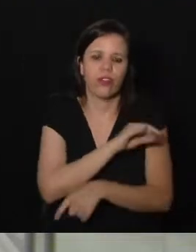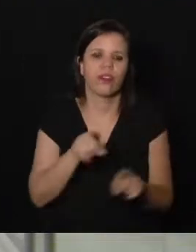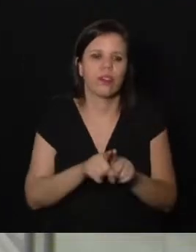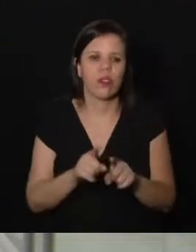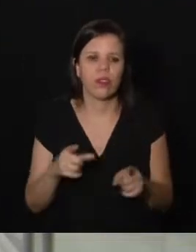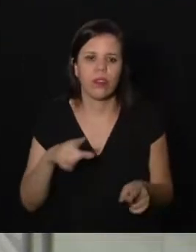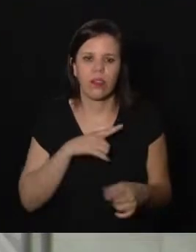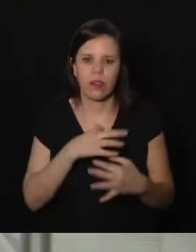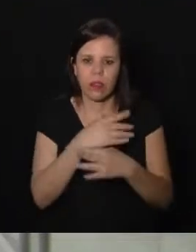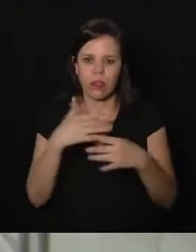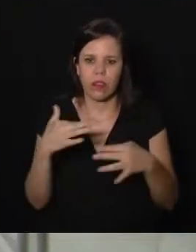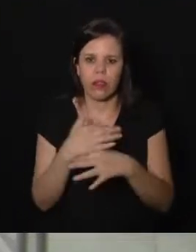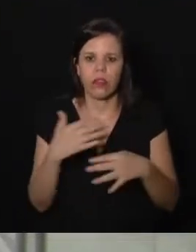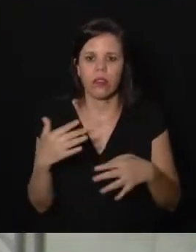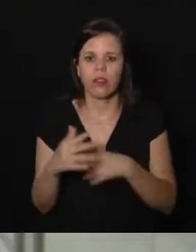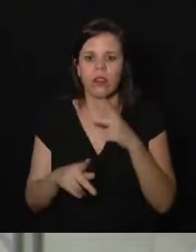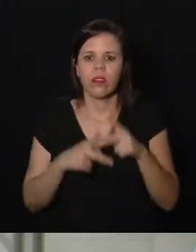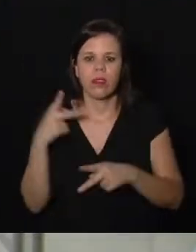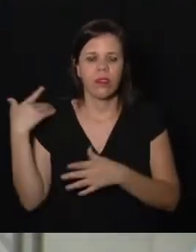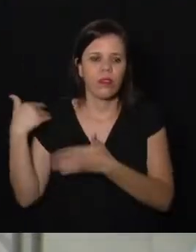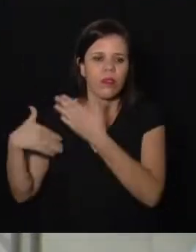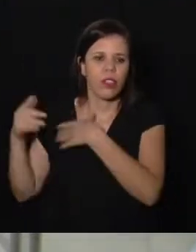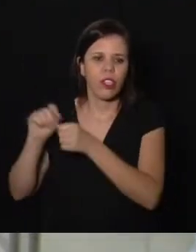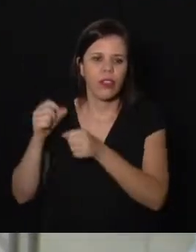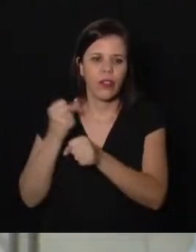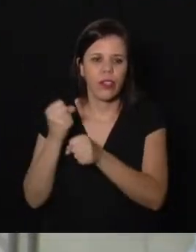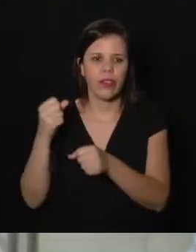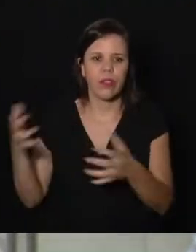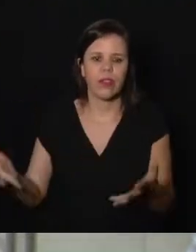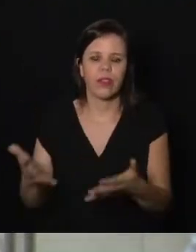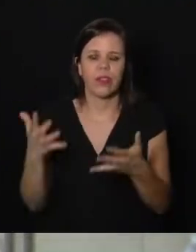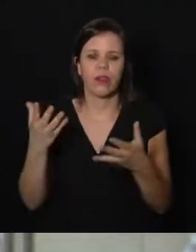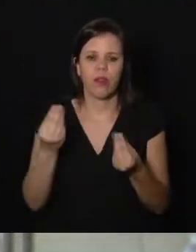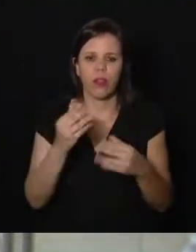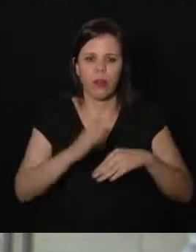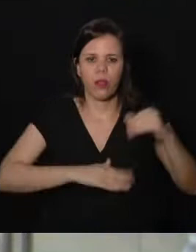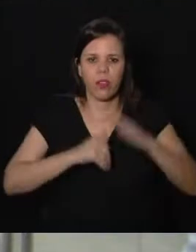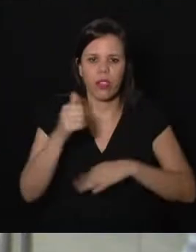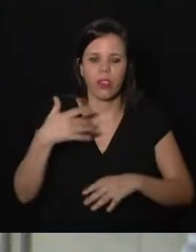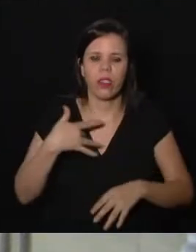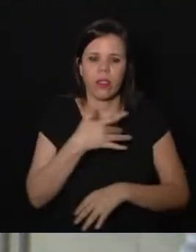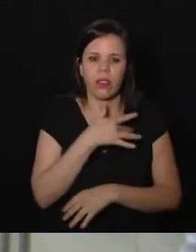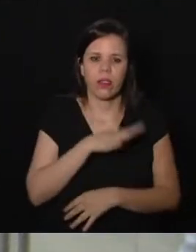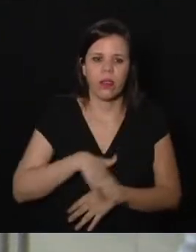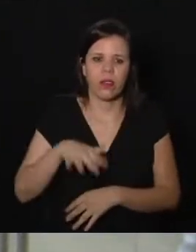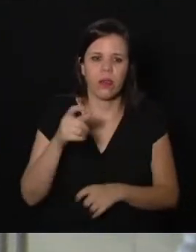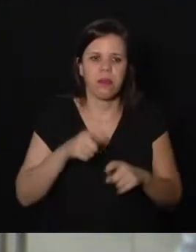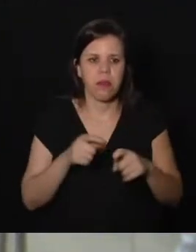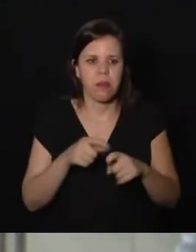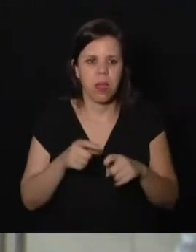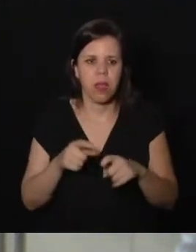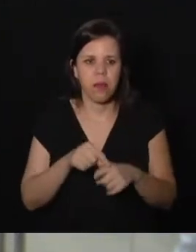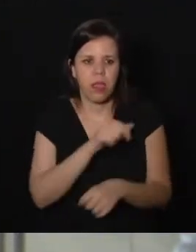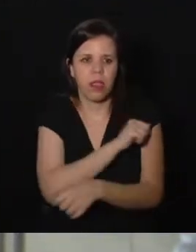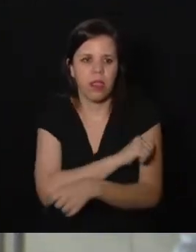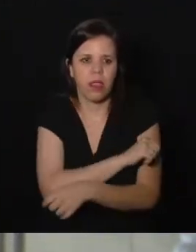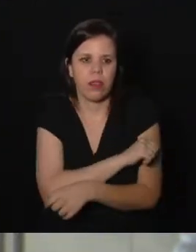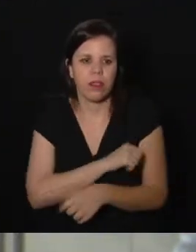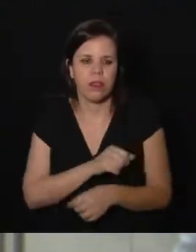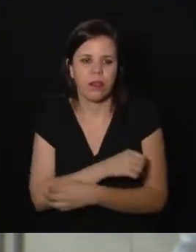centro construído historicamente por muitos profissionais da área de saúde, por médicos,